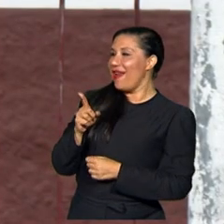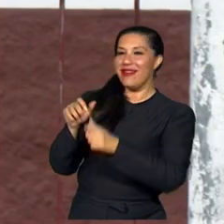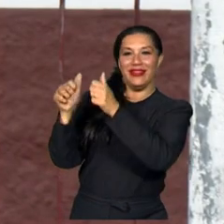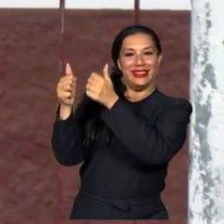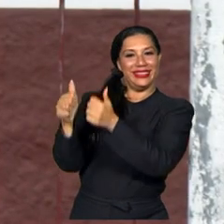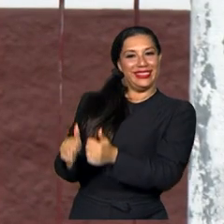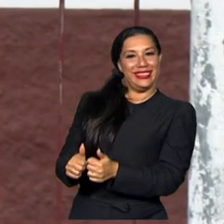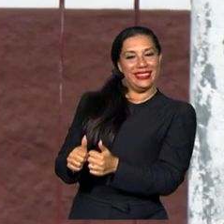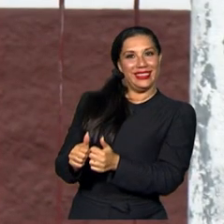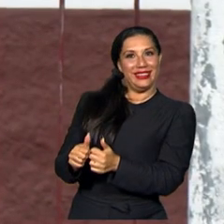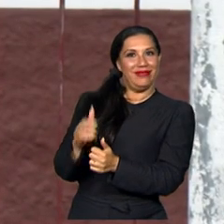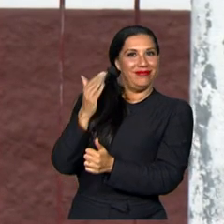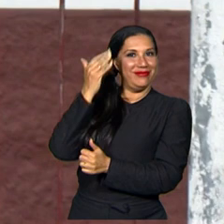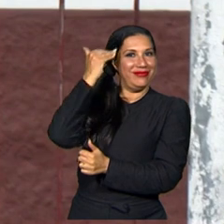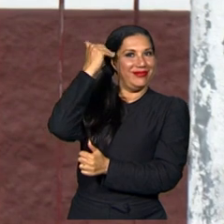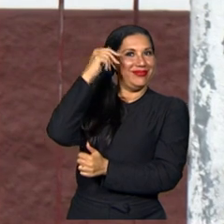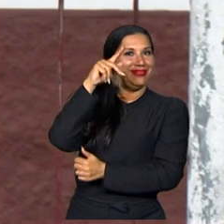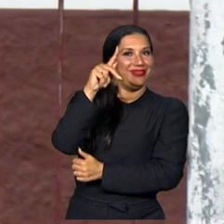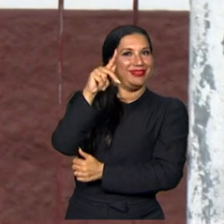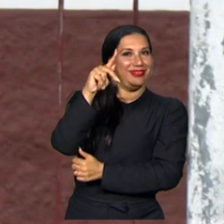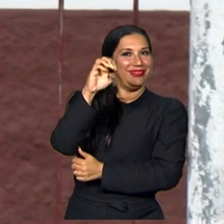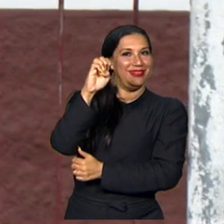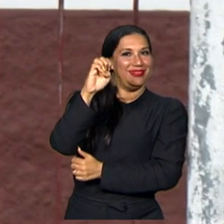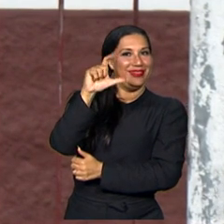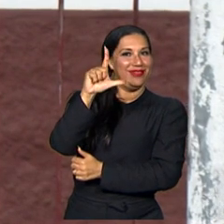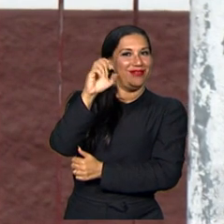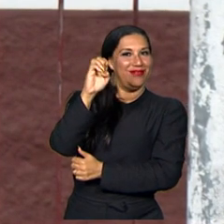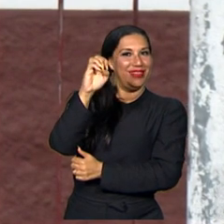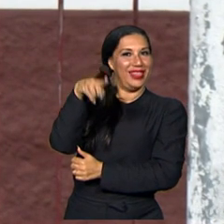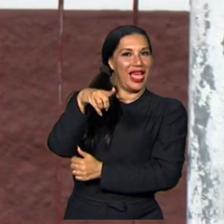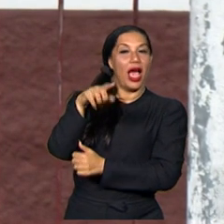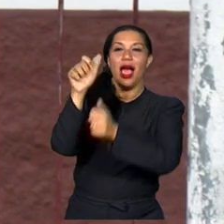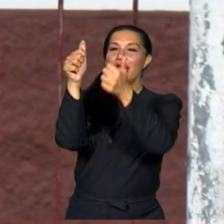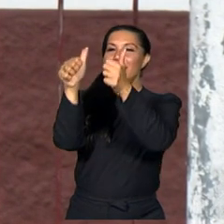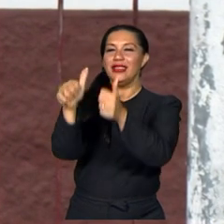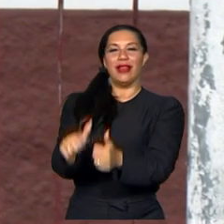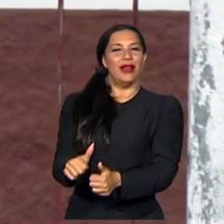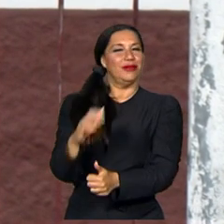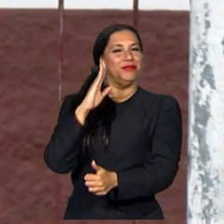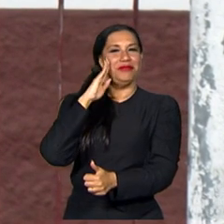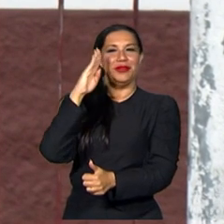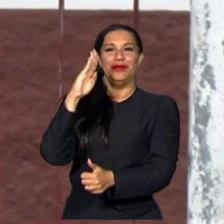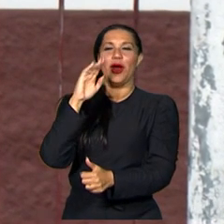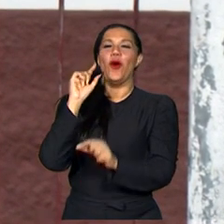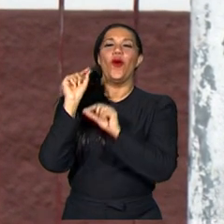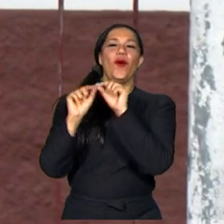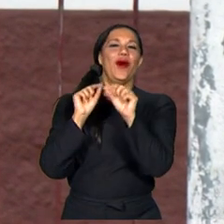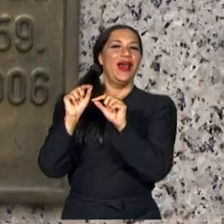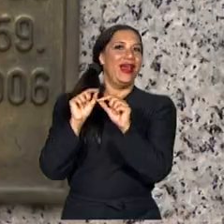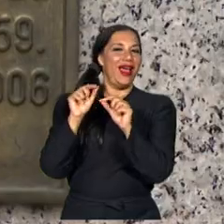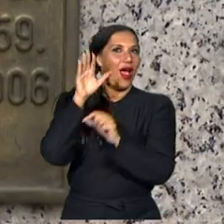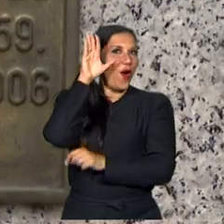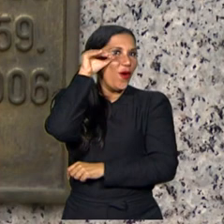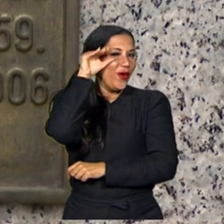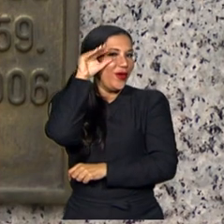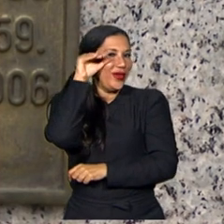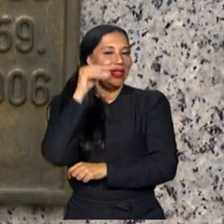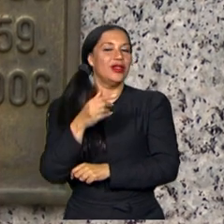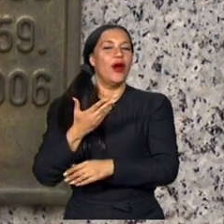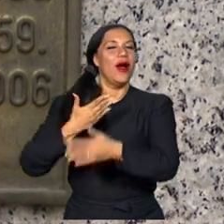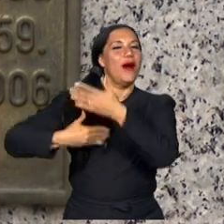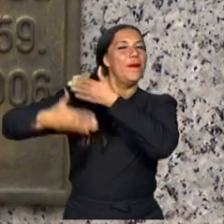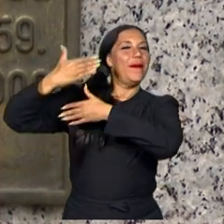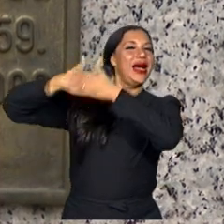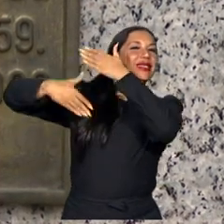do atleta do século, Pelé. E essa estátua tem um motivo bastante curioso. Voltamos no